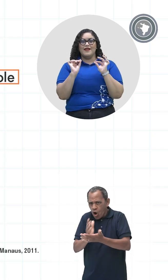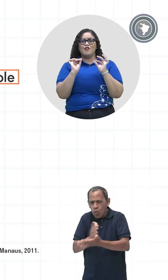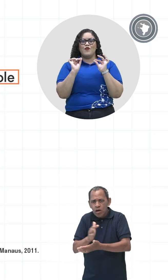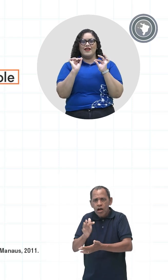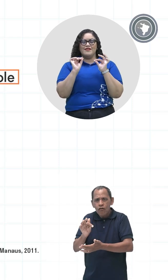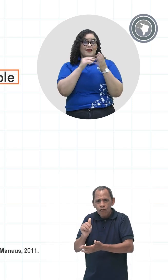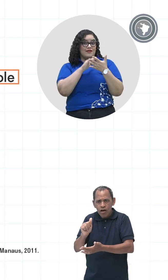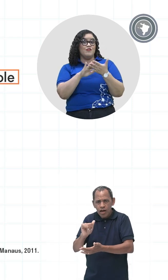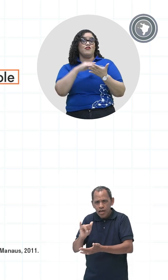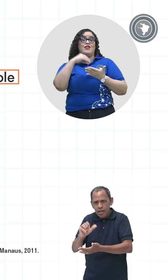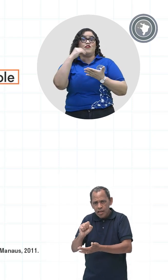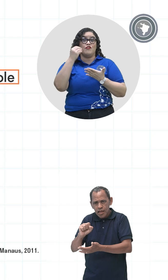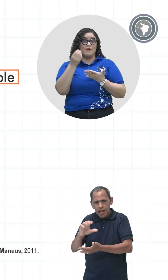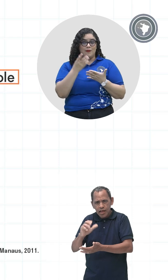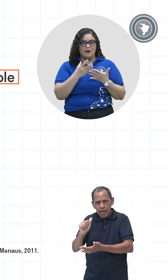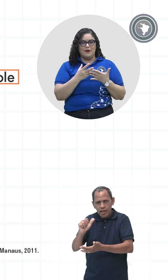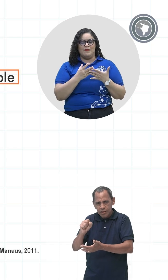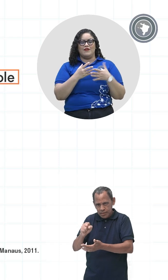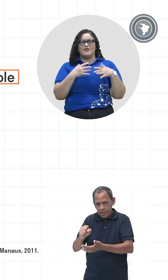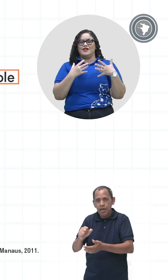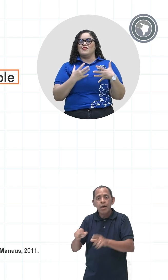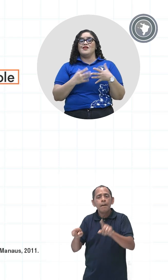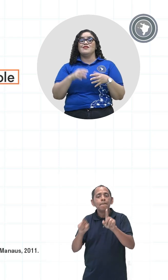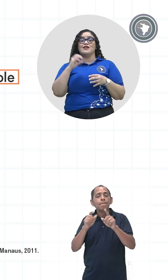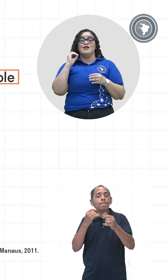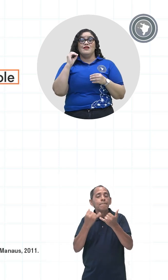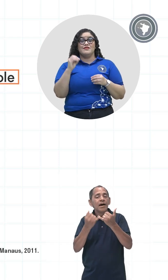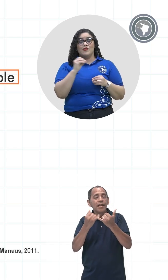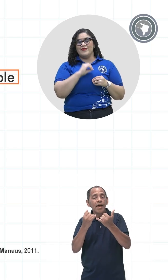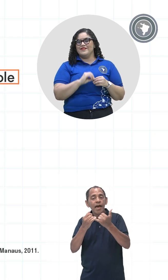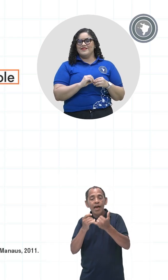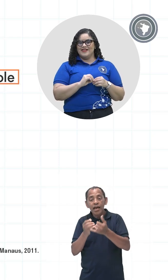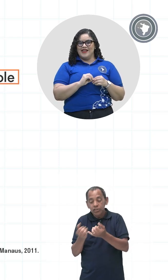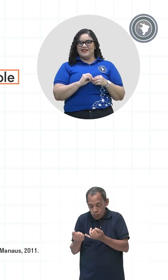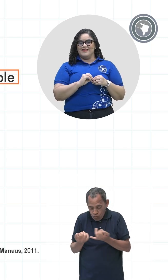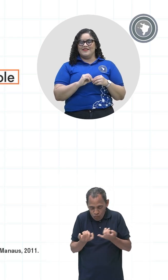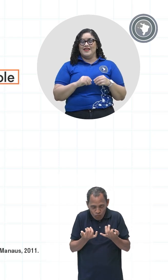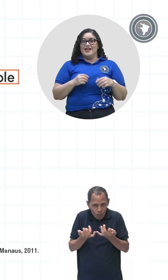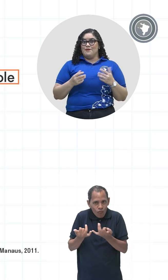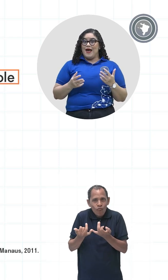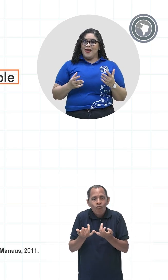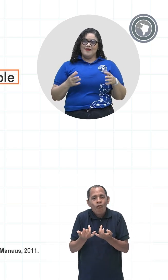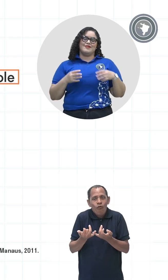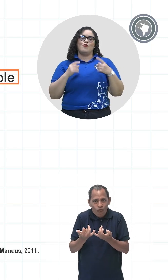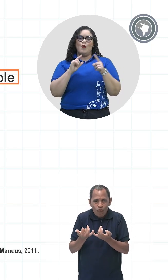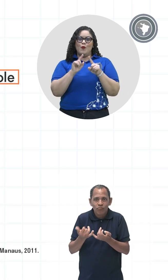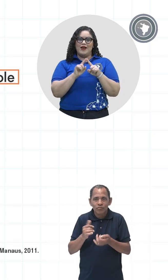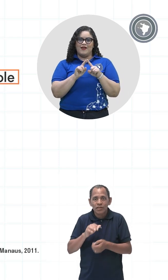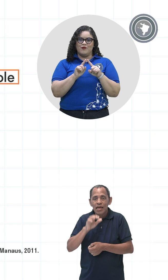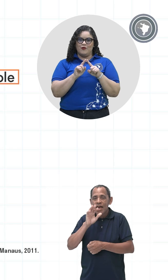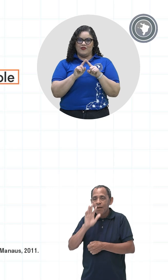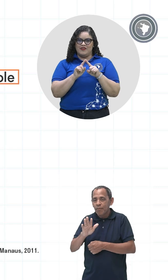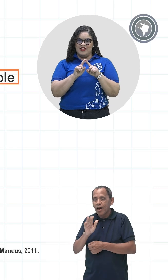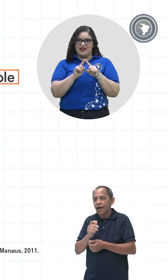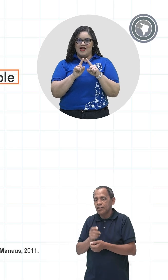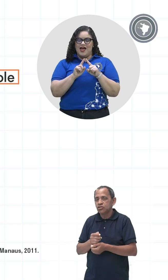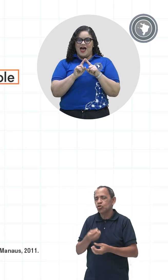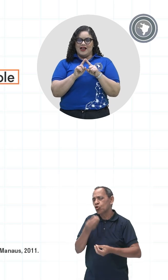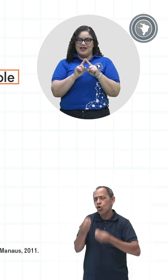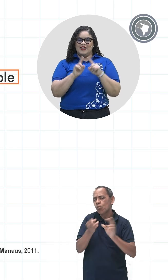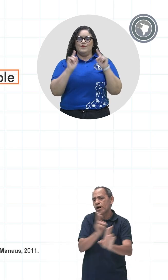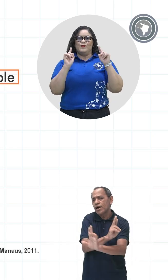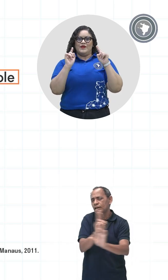Essas pequenas faíscas, antes da chama propriamente ser acesa, são as estrelas. Mas, como ele